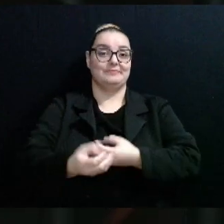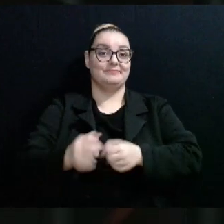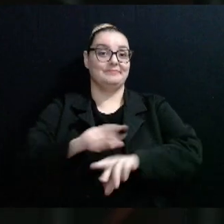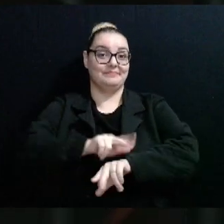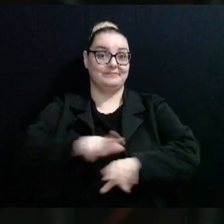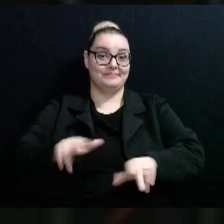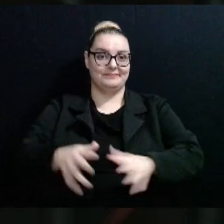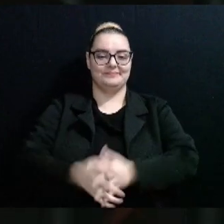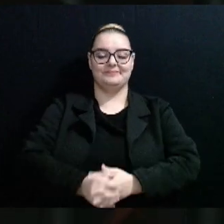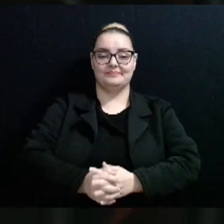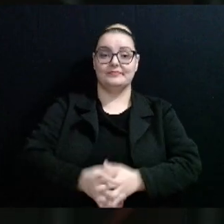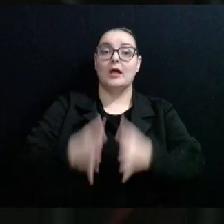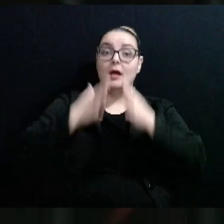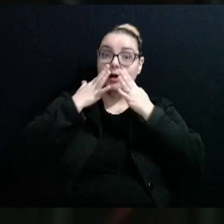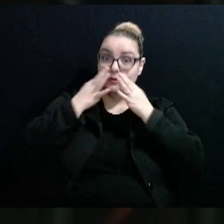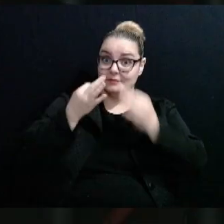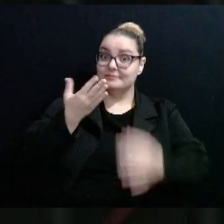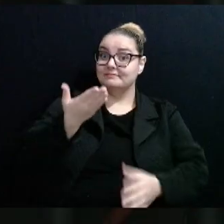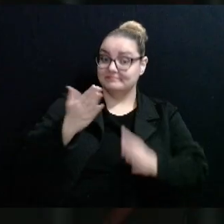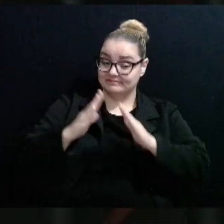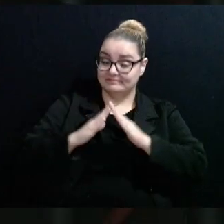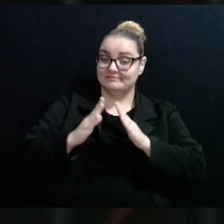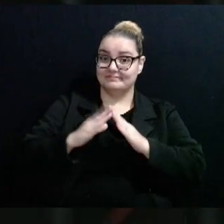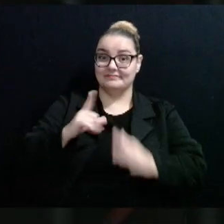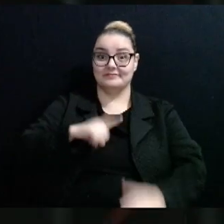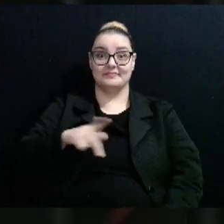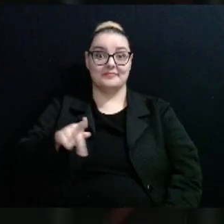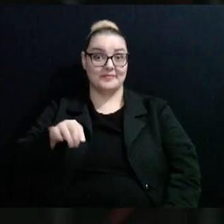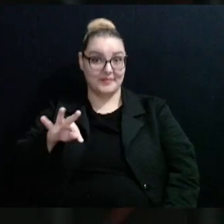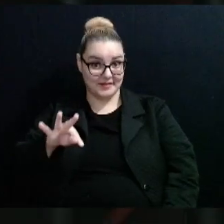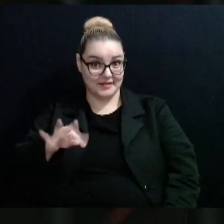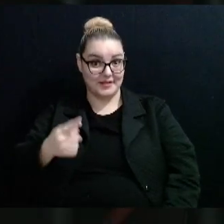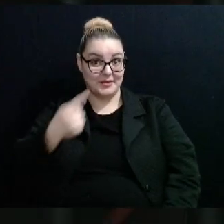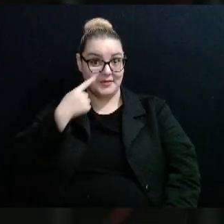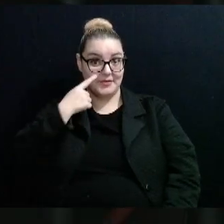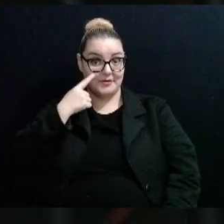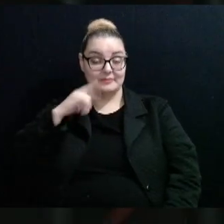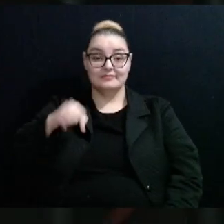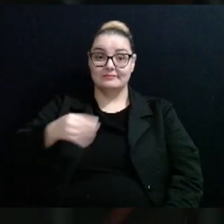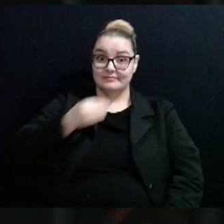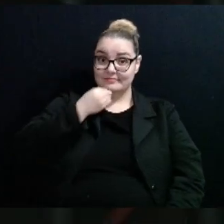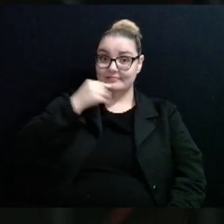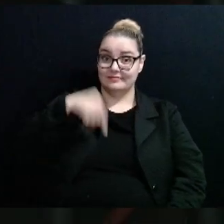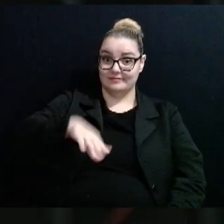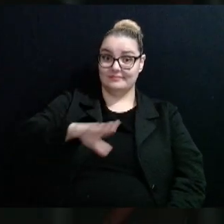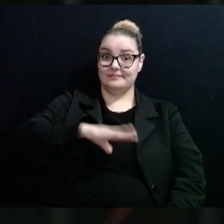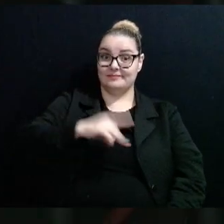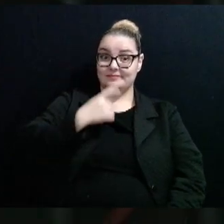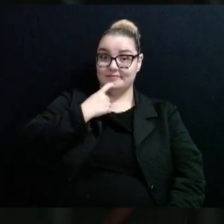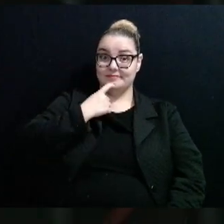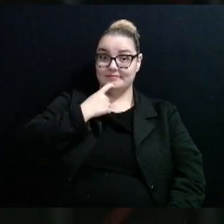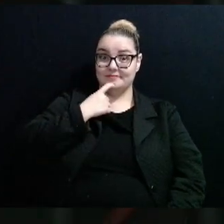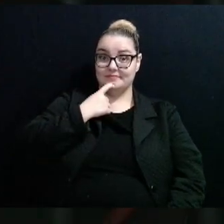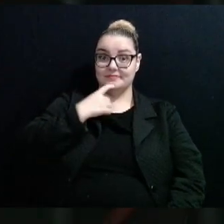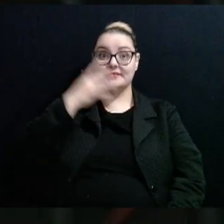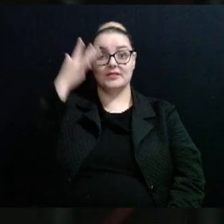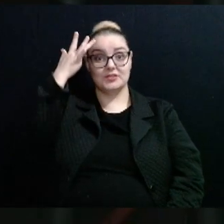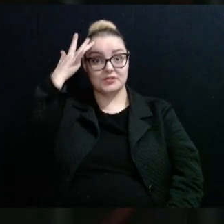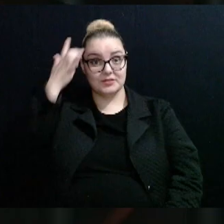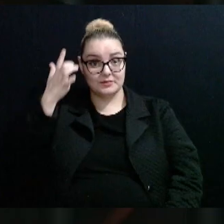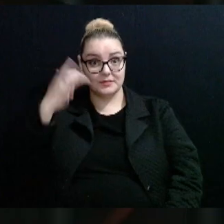Atenção, você aí de casa que tem pet! Olha, uma oportunidade em Campinas. A partir de amanhã,